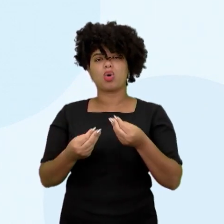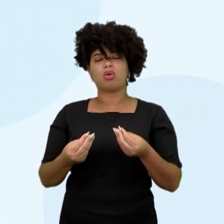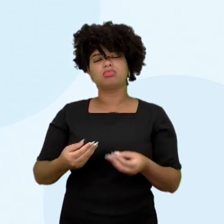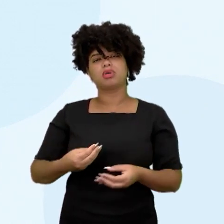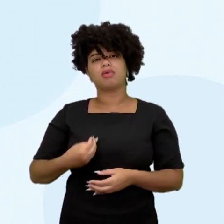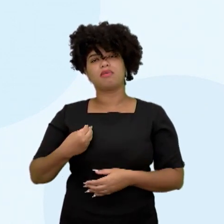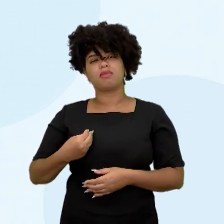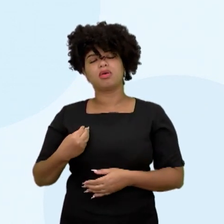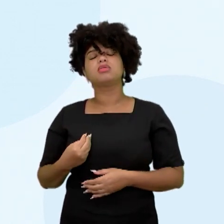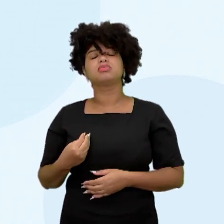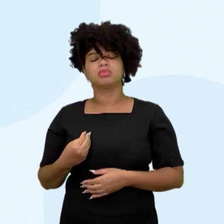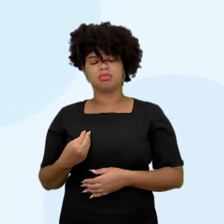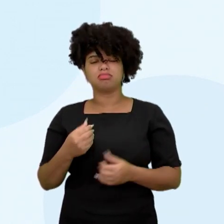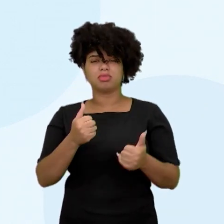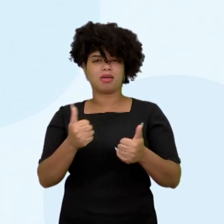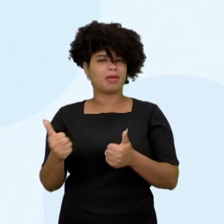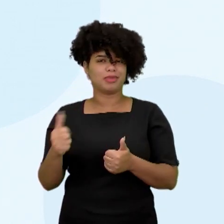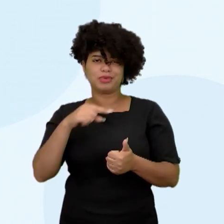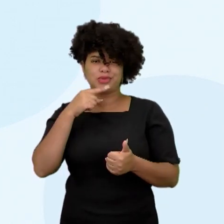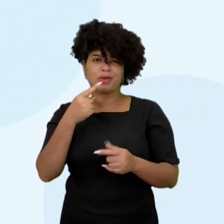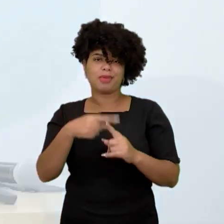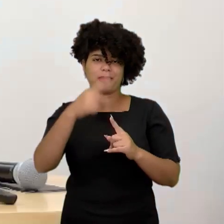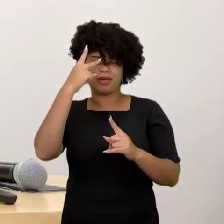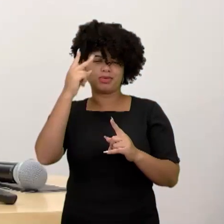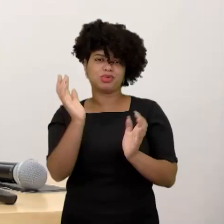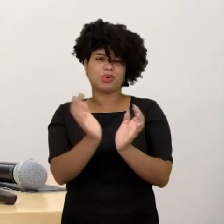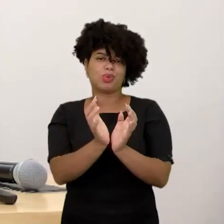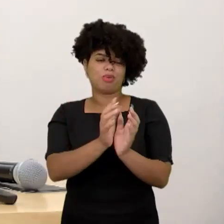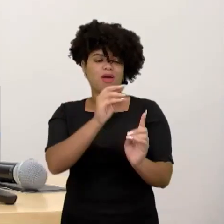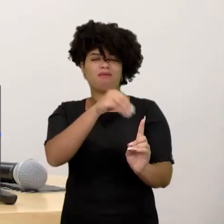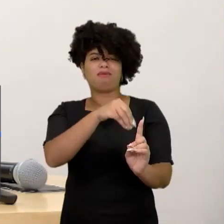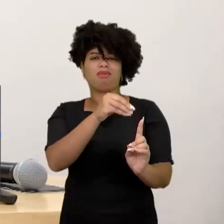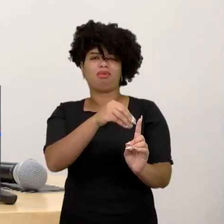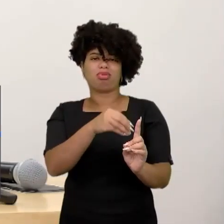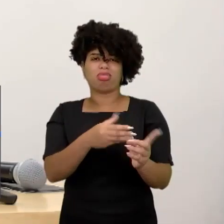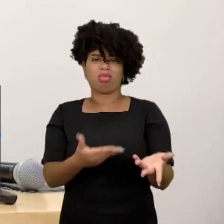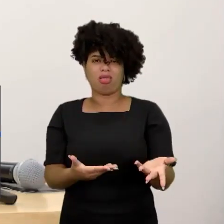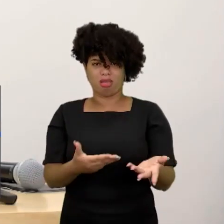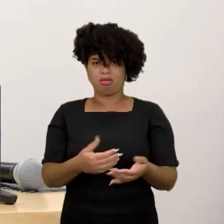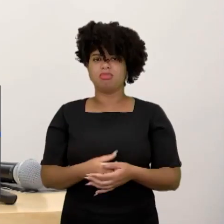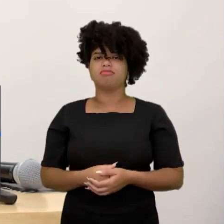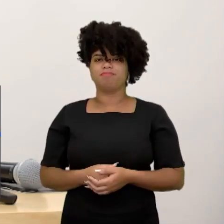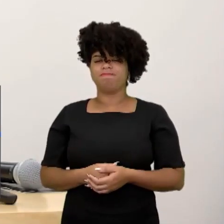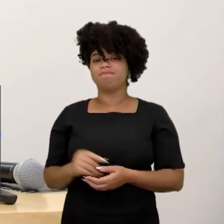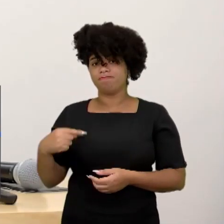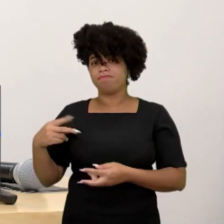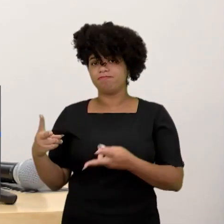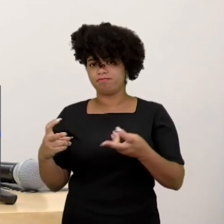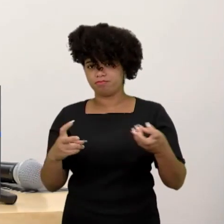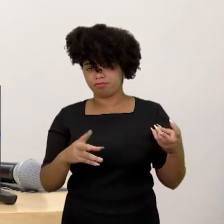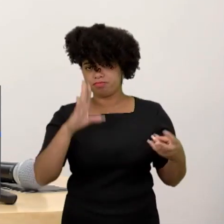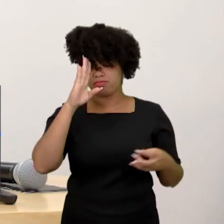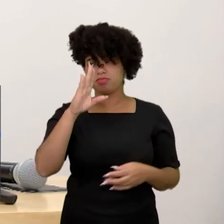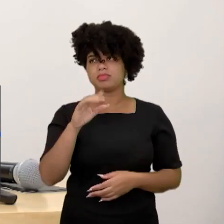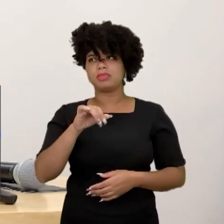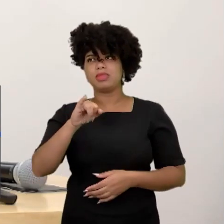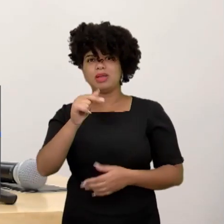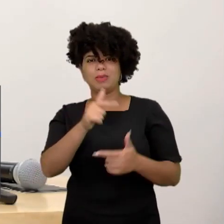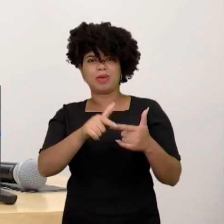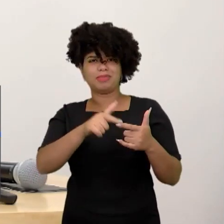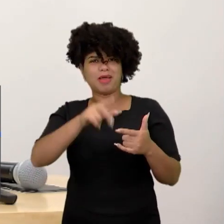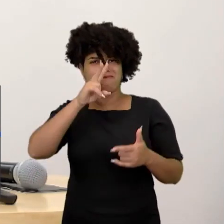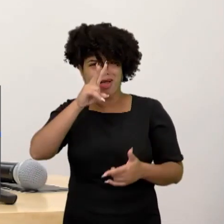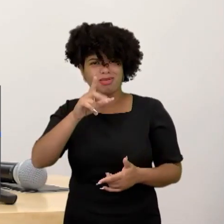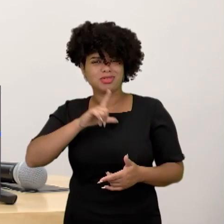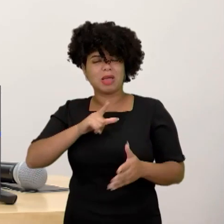subsistência dos mais vulneráveis. É o que a gente, né, acaba percebendo, principalmente quando nós temos algumas crises, né, não só